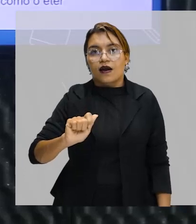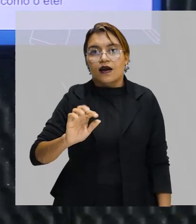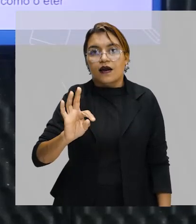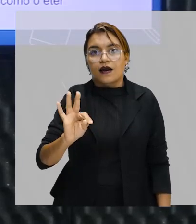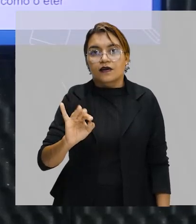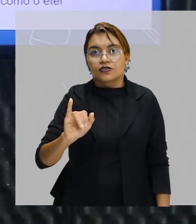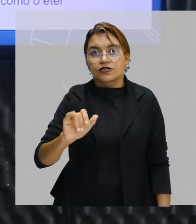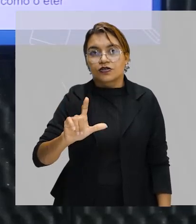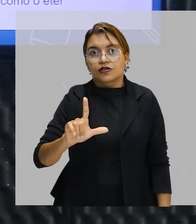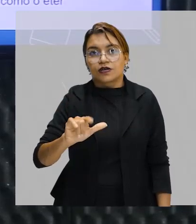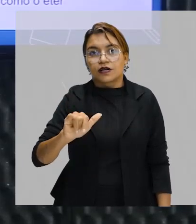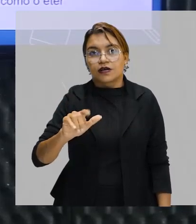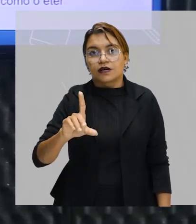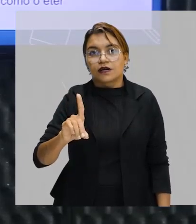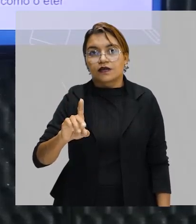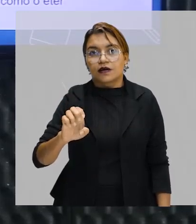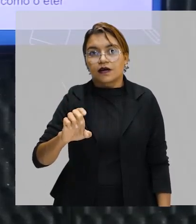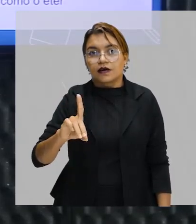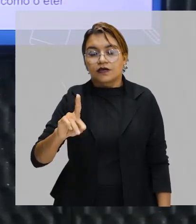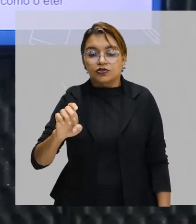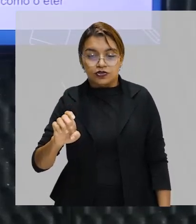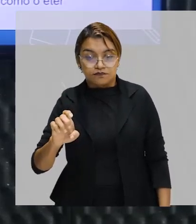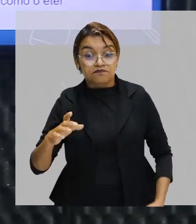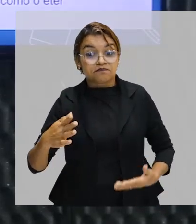exemplos de técnicas usadas, né, com essa